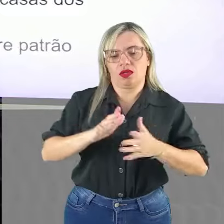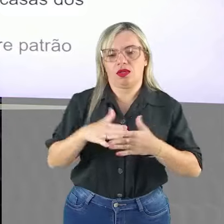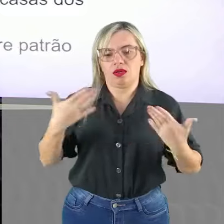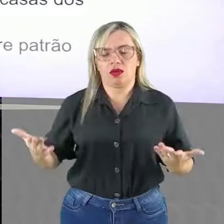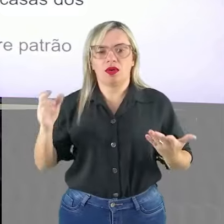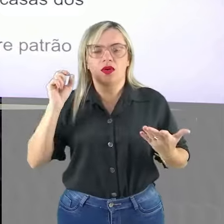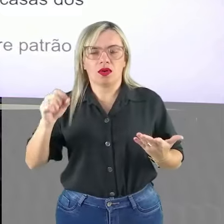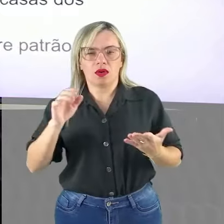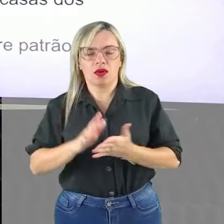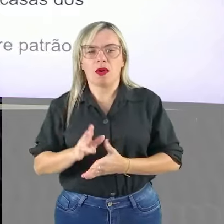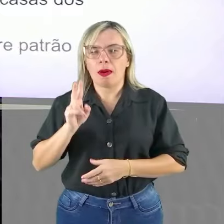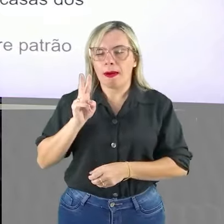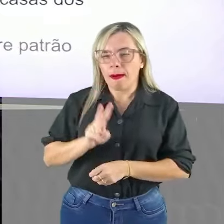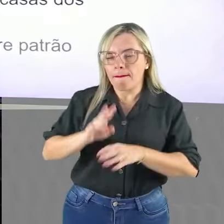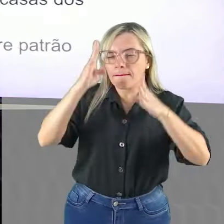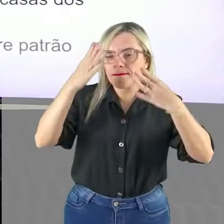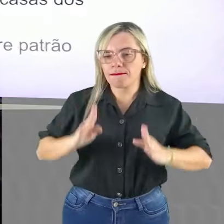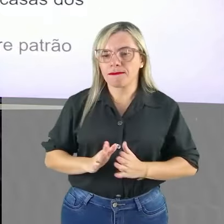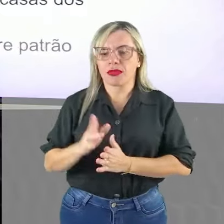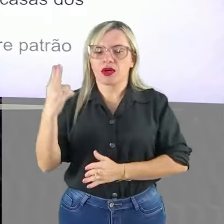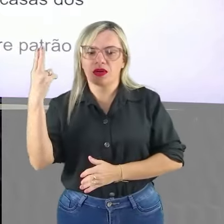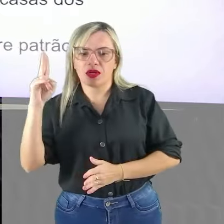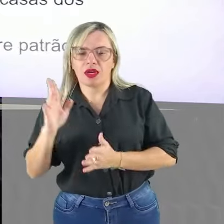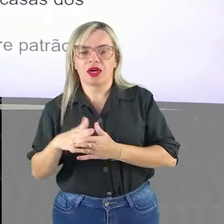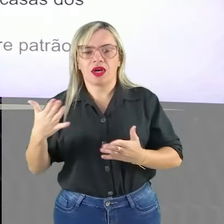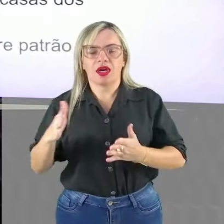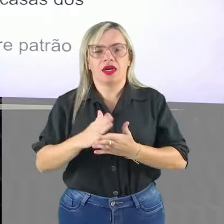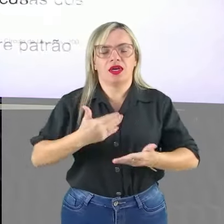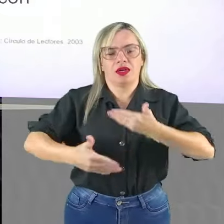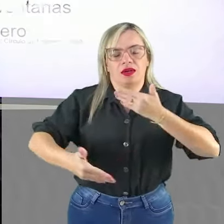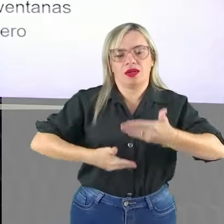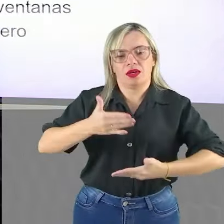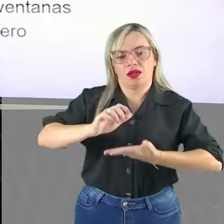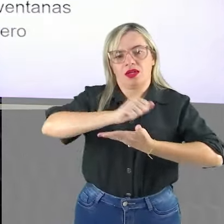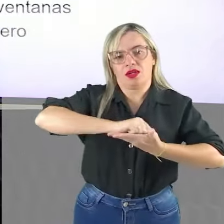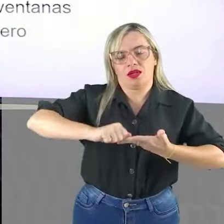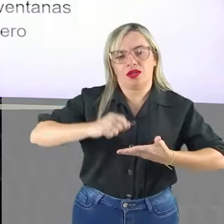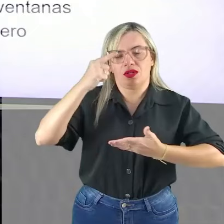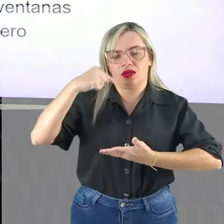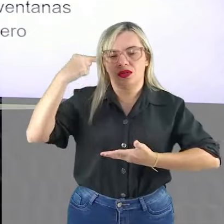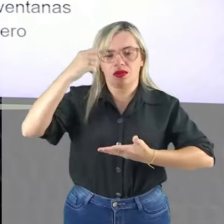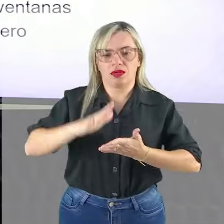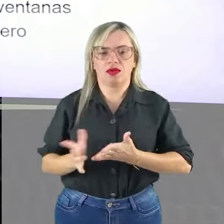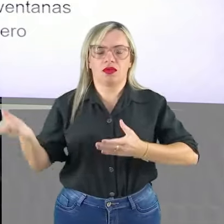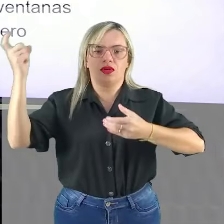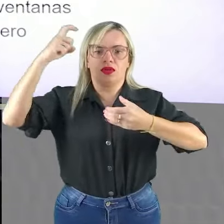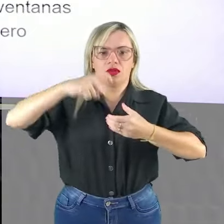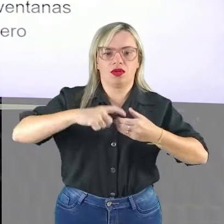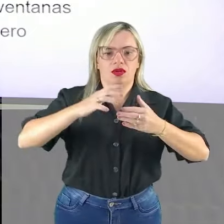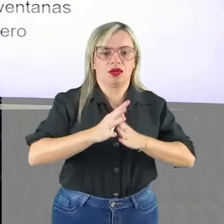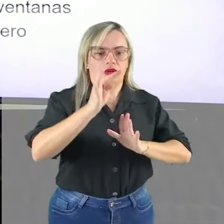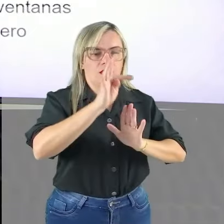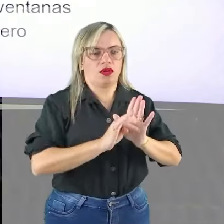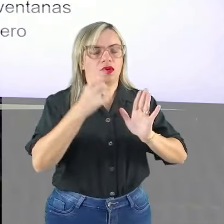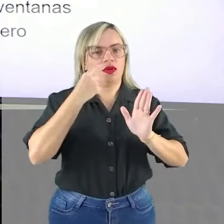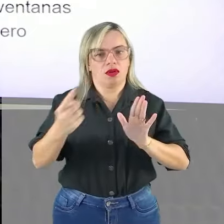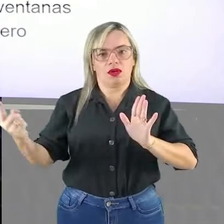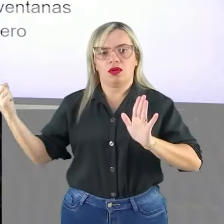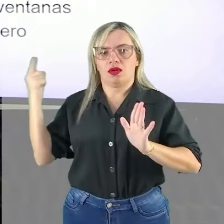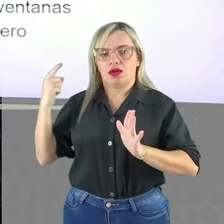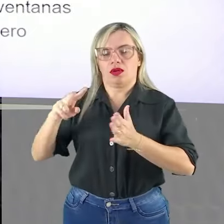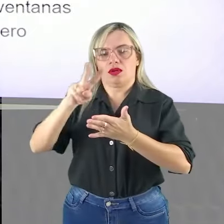uruguaia e eles espanhóis Tá certo volt aqui ao tnic